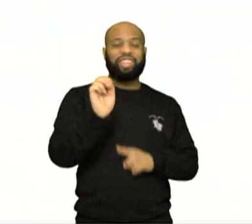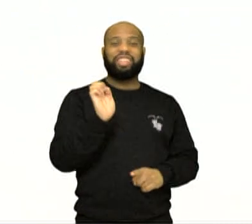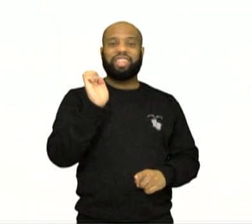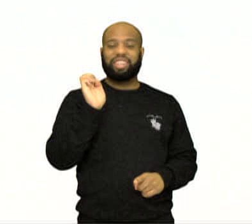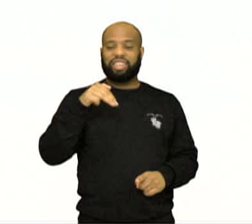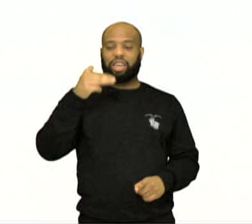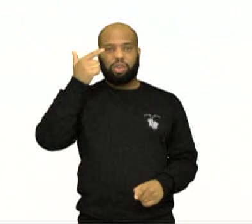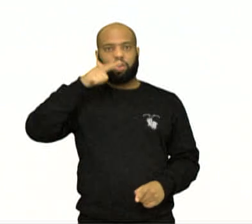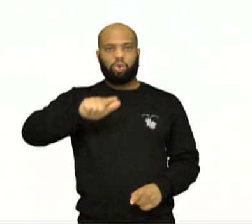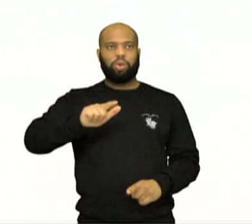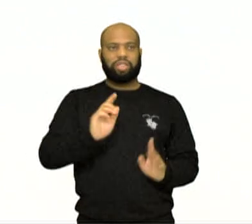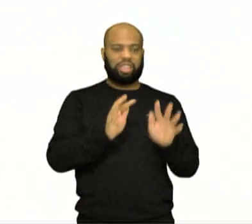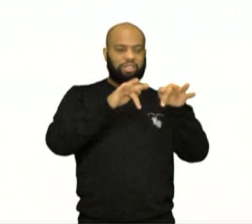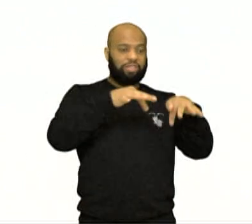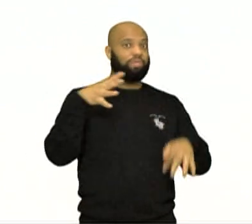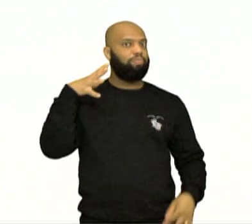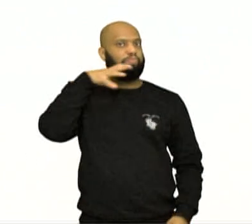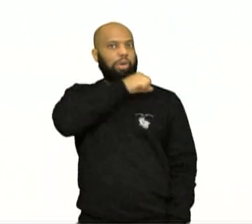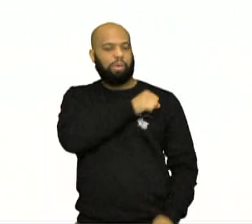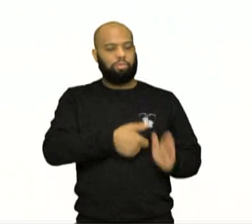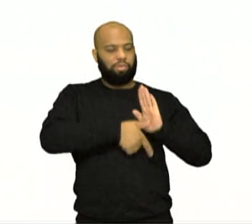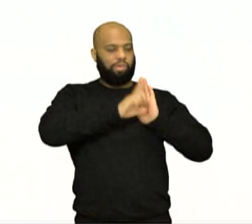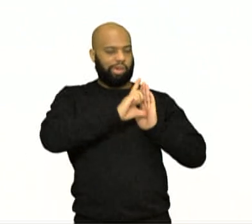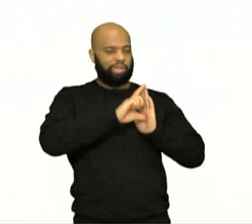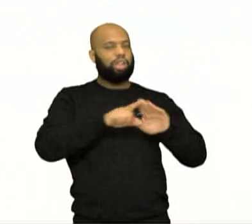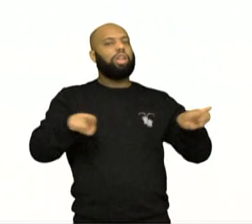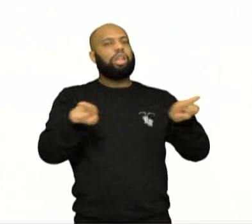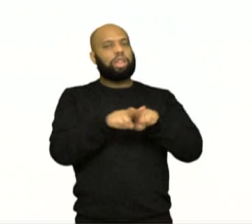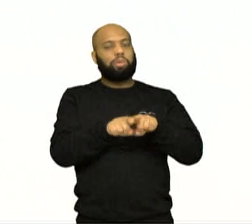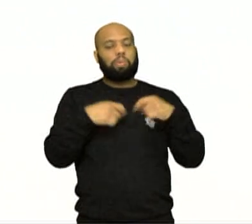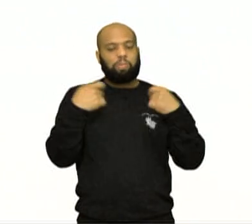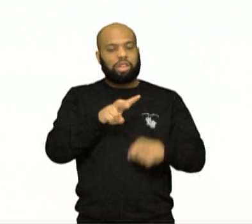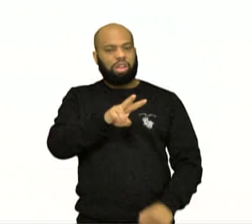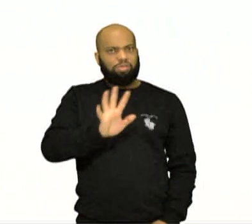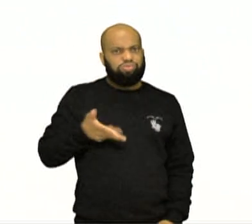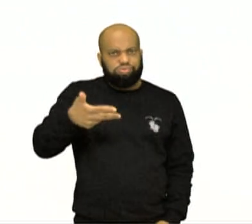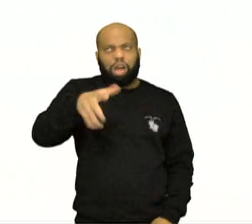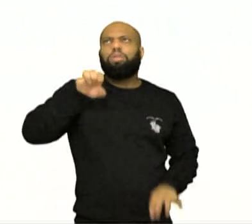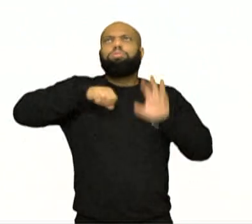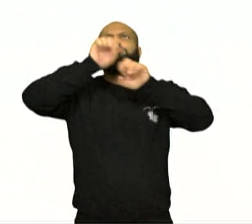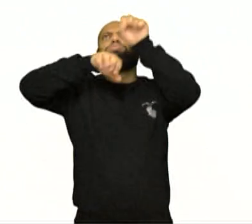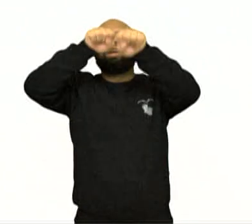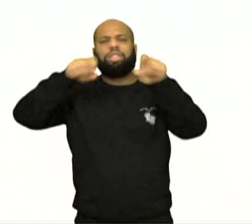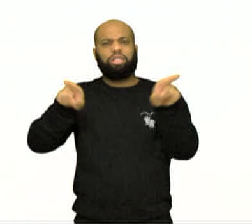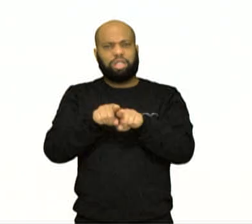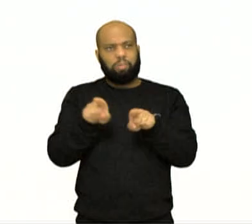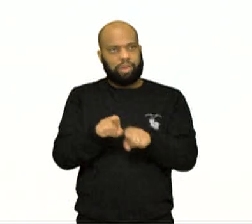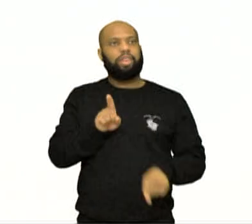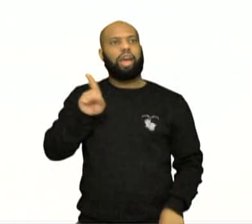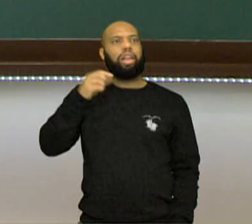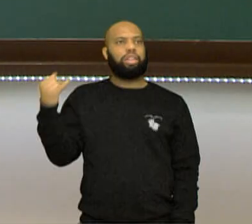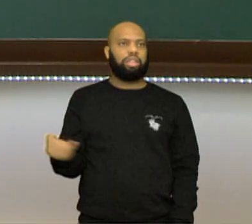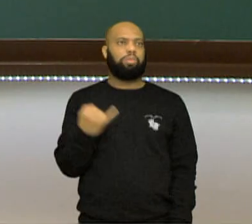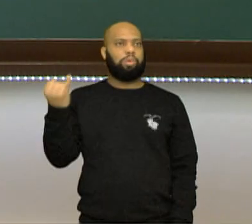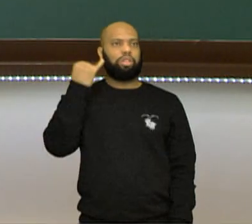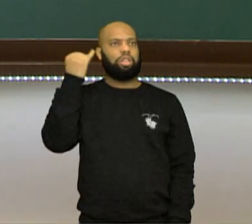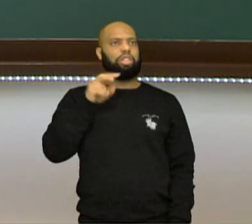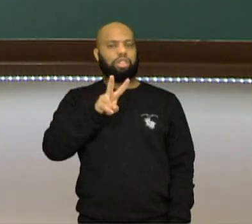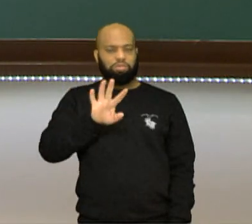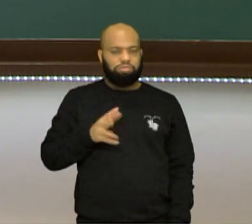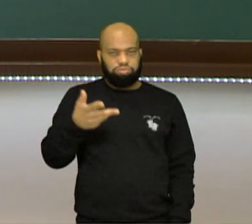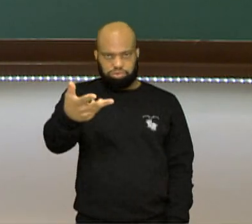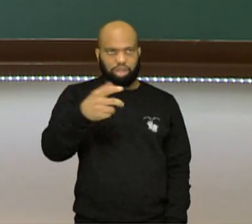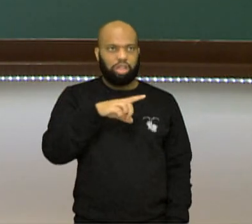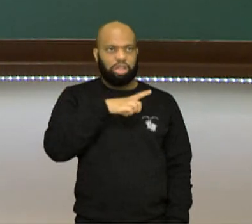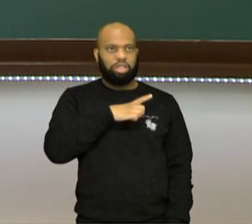final da parede e exige muita velocidade. Então o que está sendo avaliado aqui é a velocidade do escalador. Eles